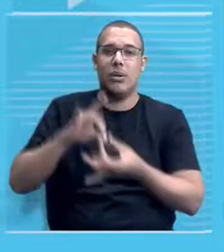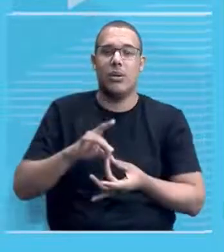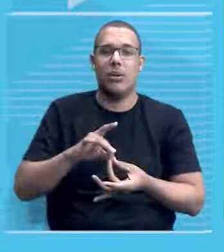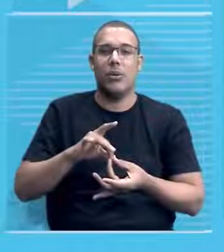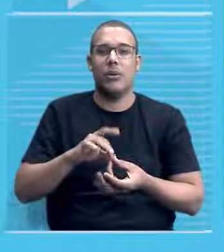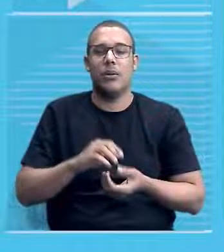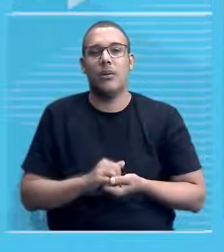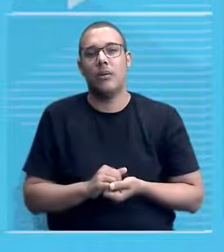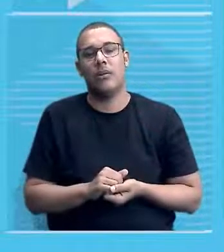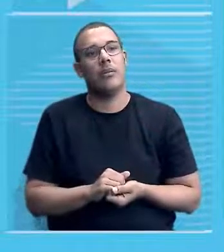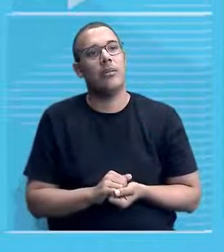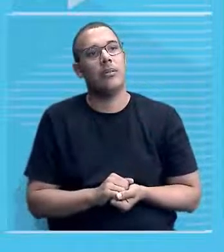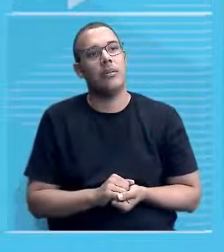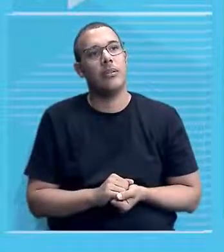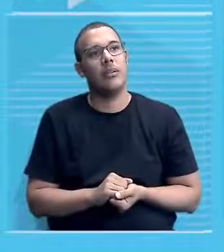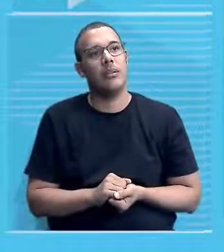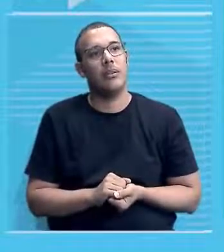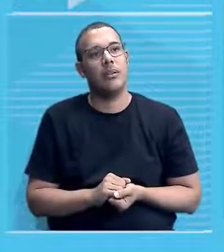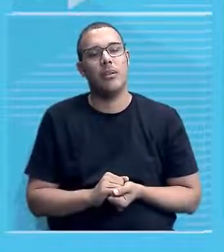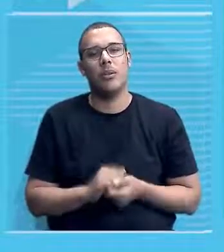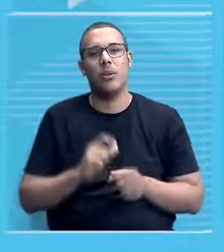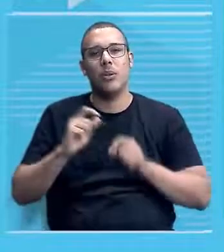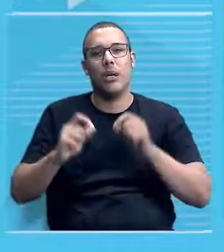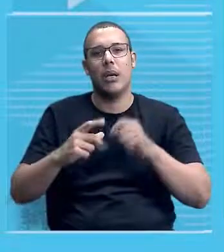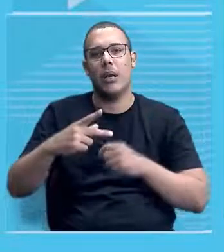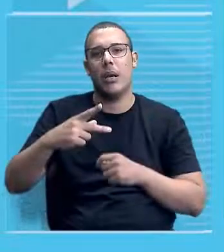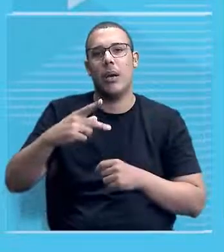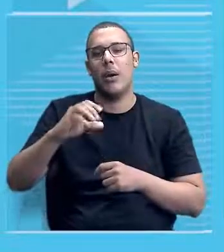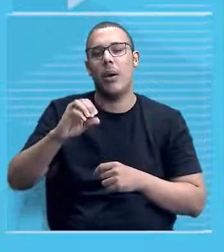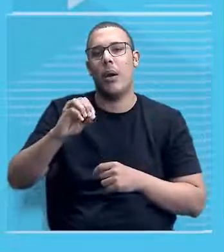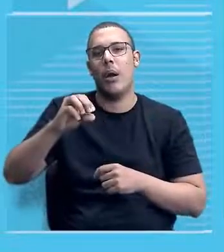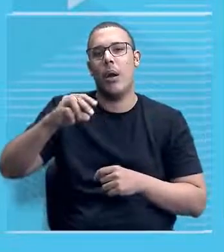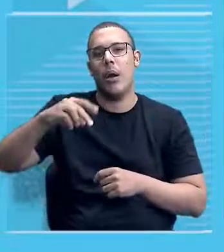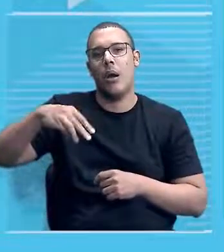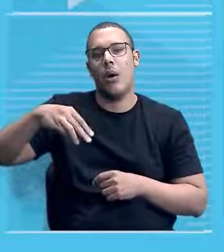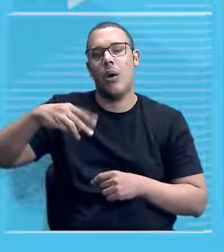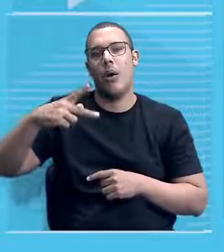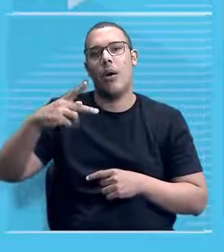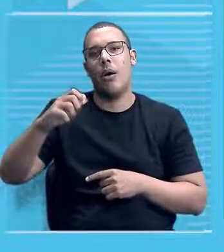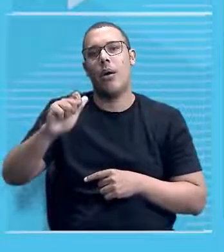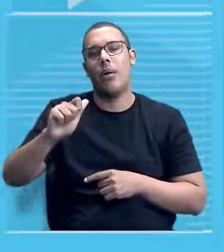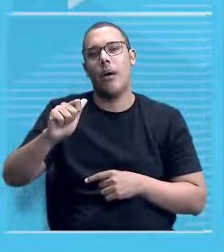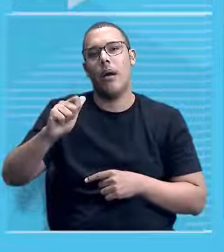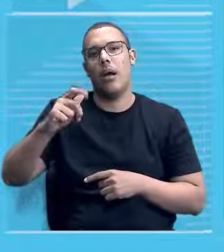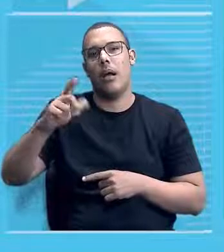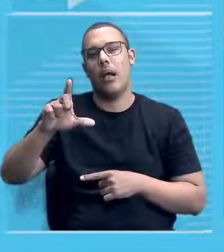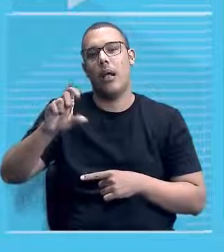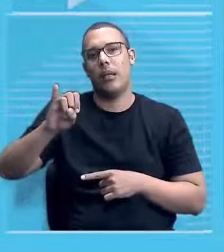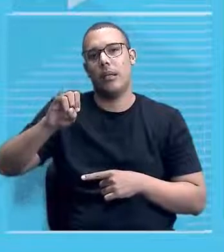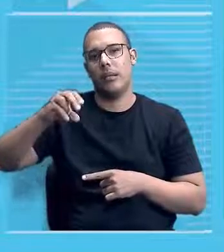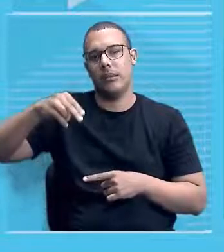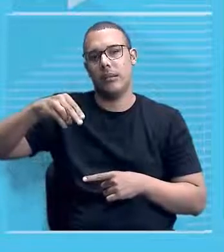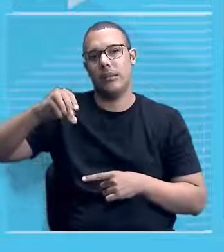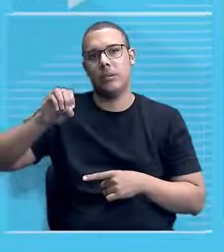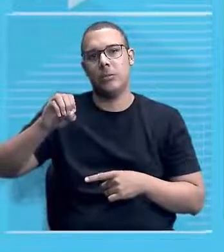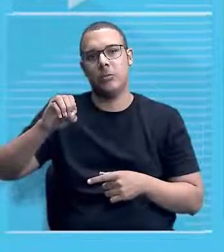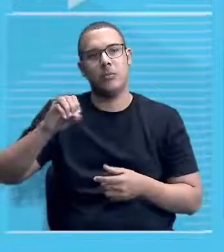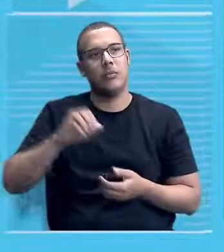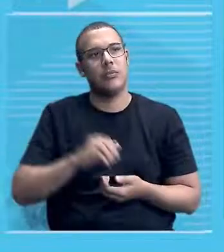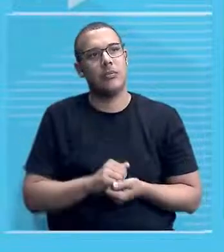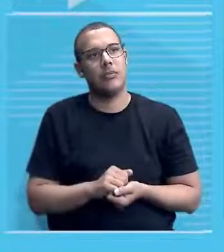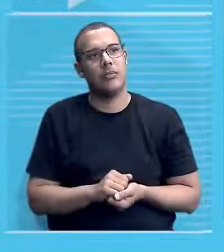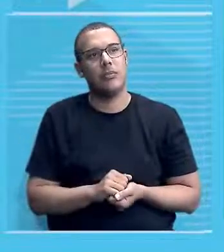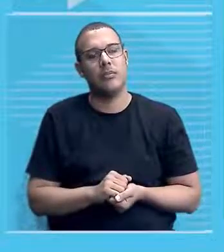é pombalino né Por Conta do Marquês de Pombal é um